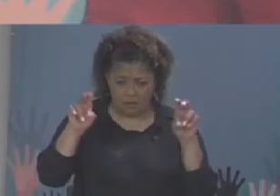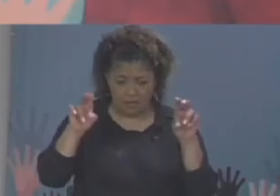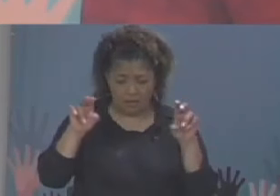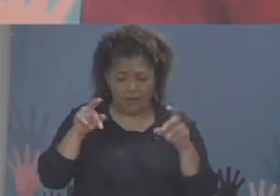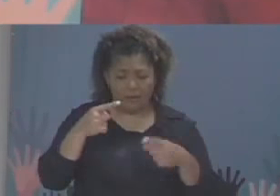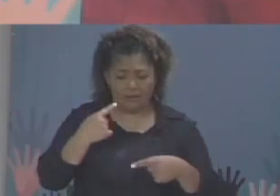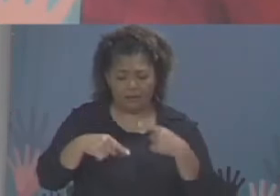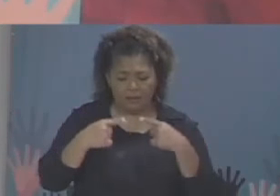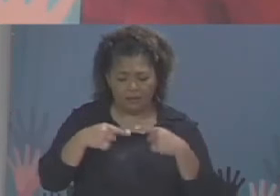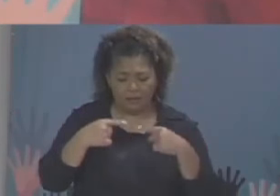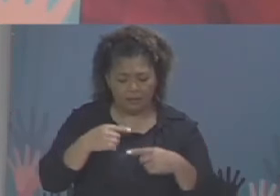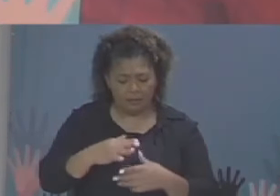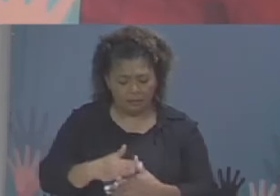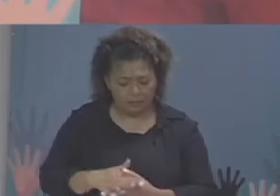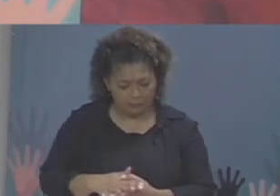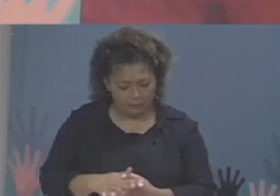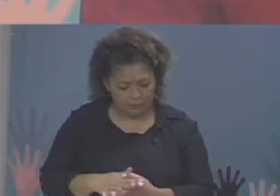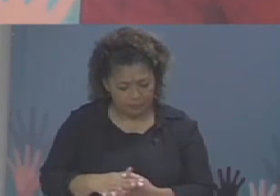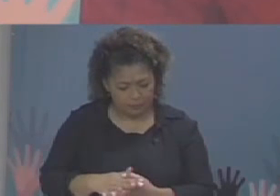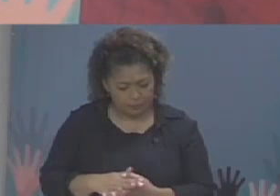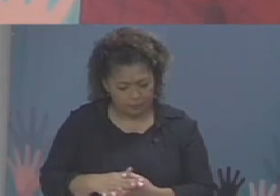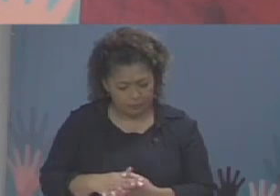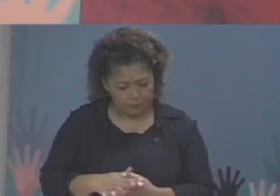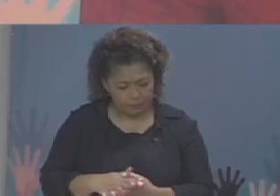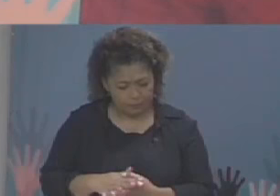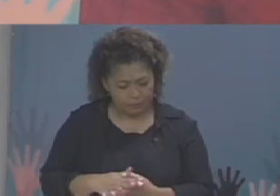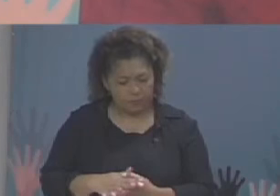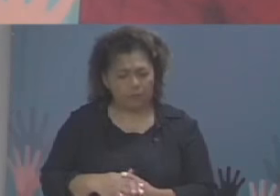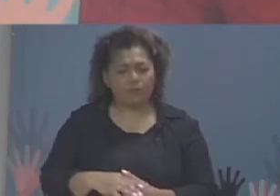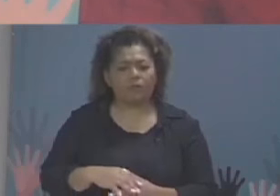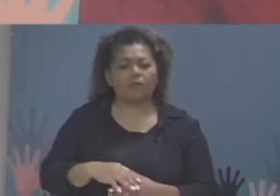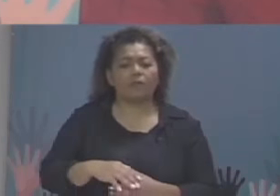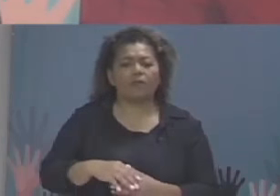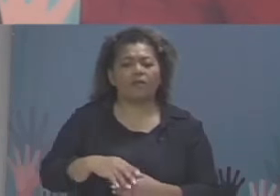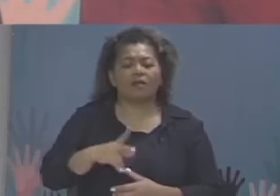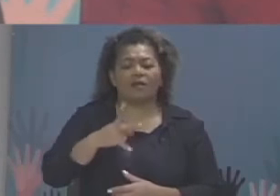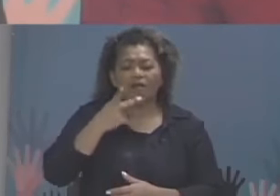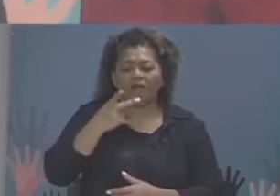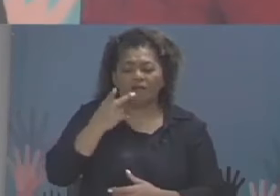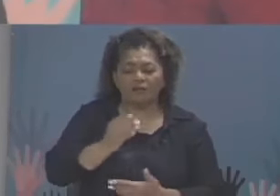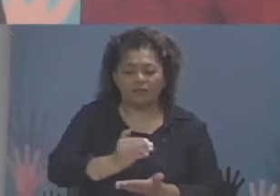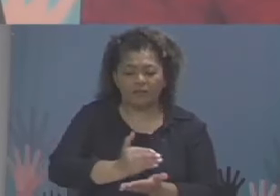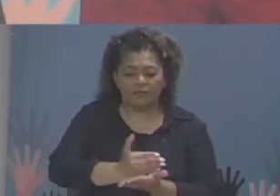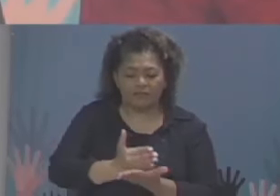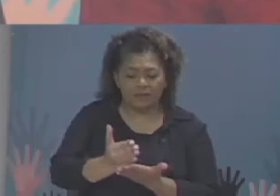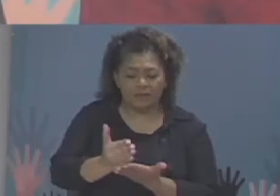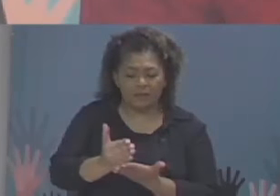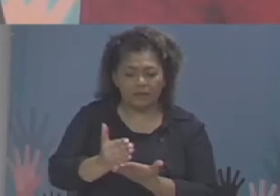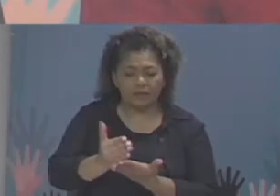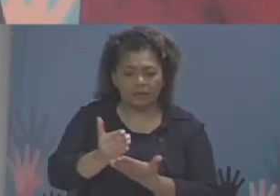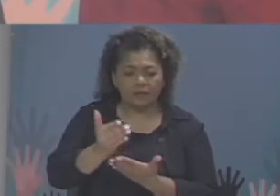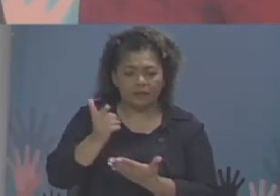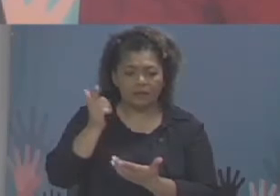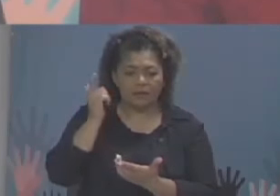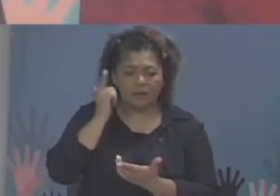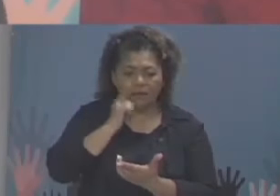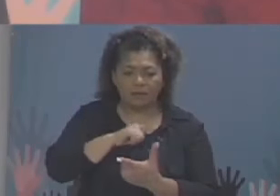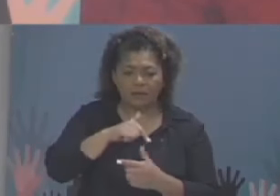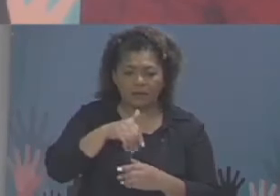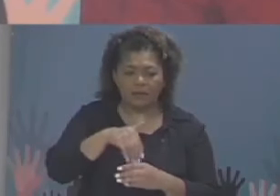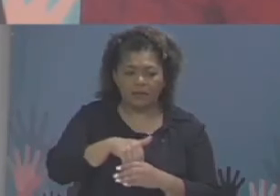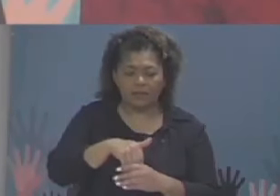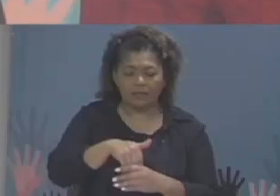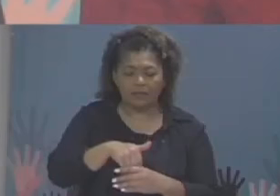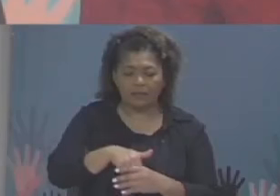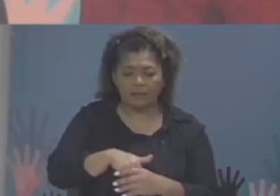debate, a sua plataforma, né, do Fortalecer, começa falando, o primeiro item, aprovar as 30 horas e fala em